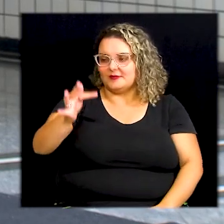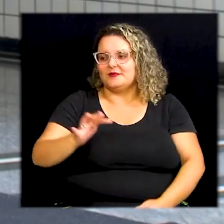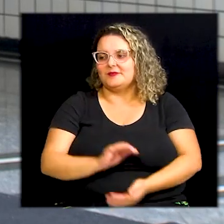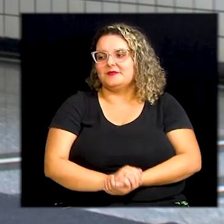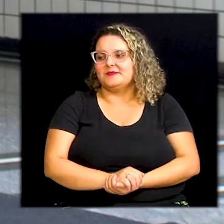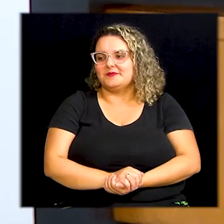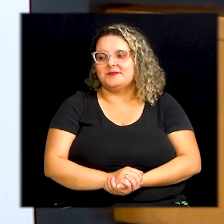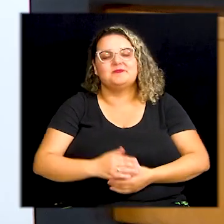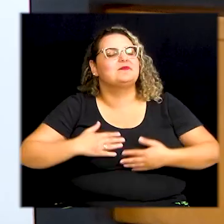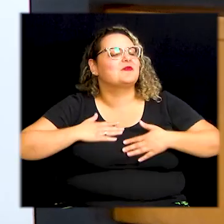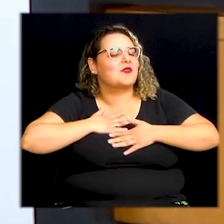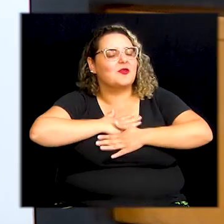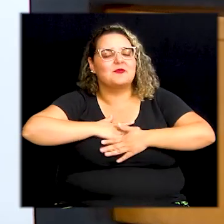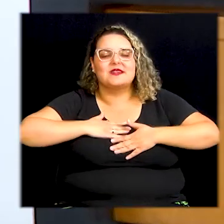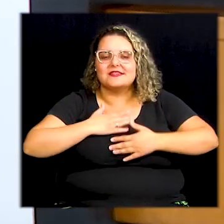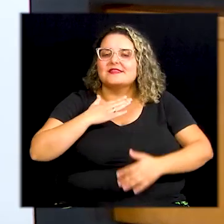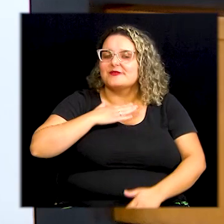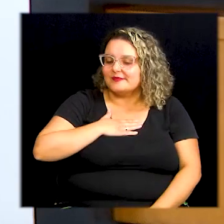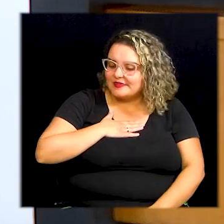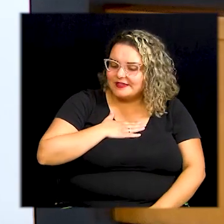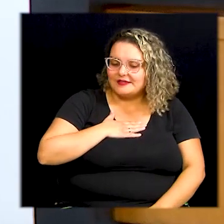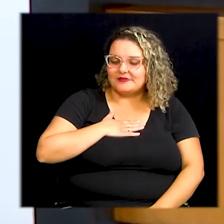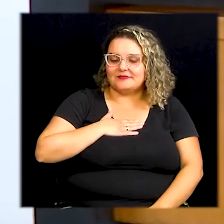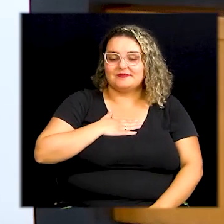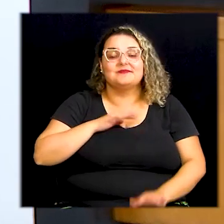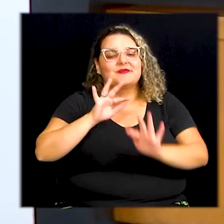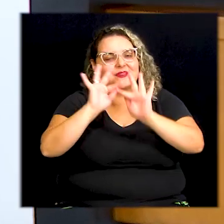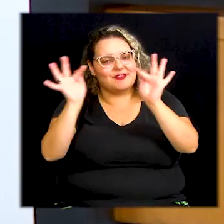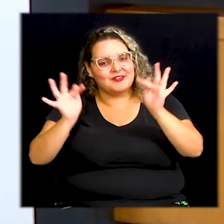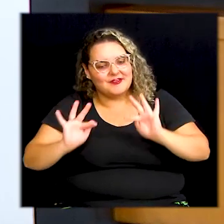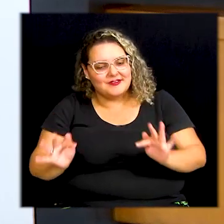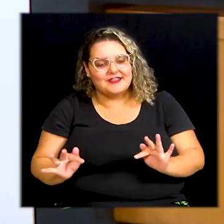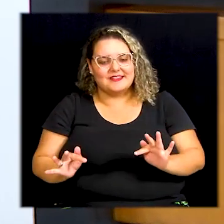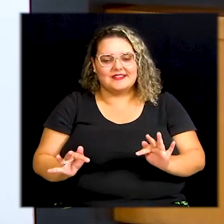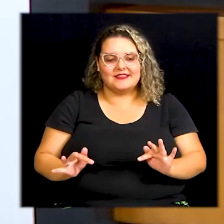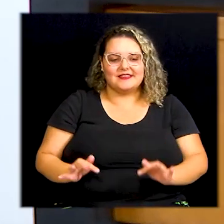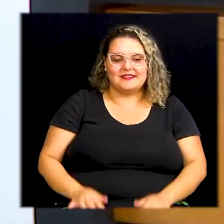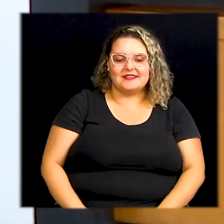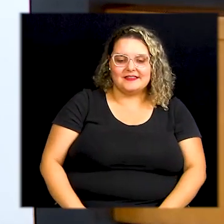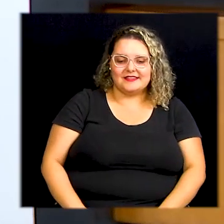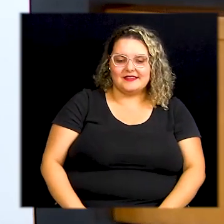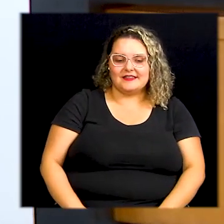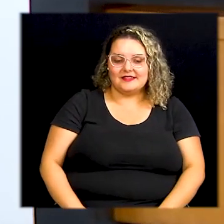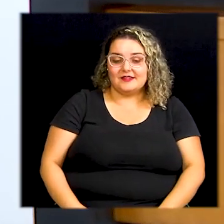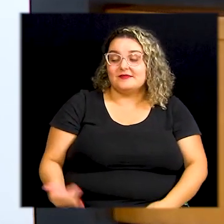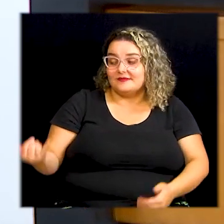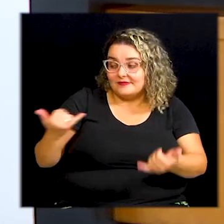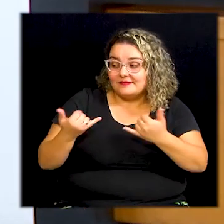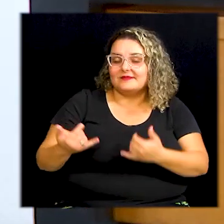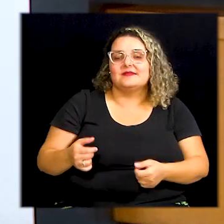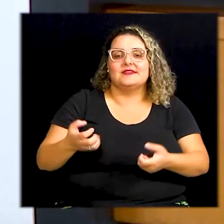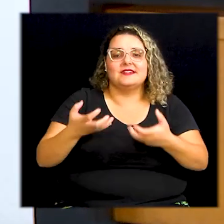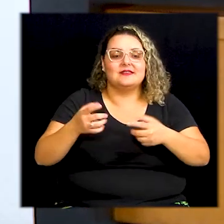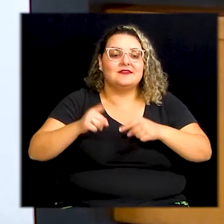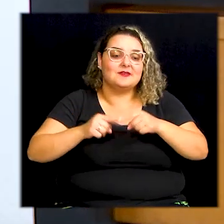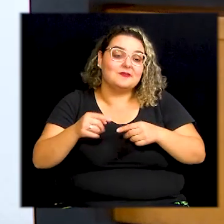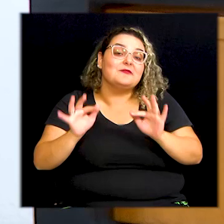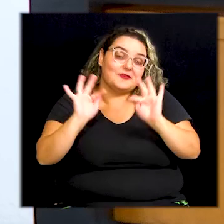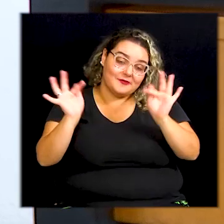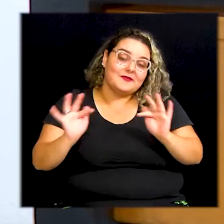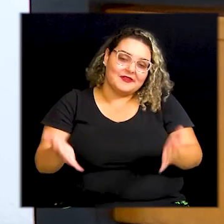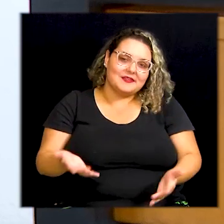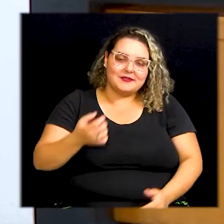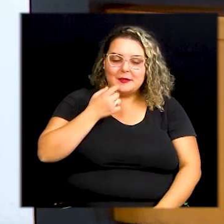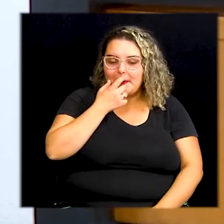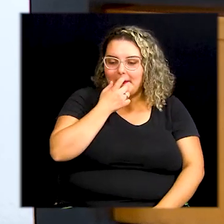futuro. Não, o prazer é todo meu, né? Muito feliz quando o Thiago me informou, né, que vocês queriam fazer uma matéria, fiquei bastante